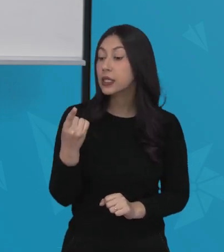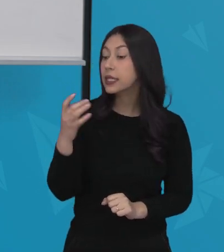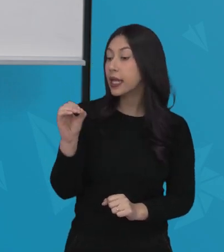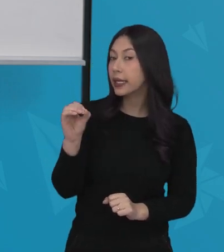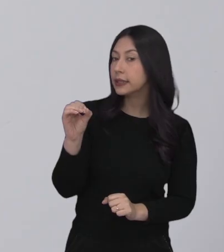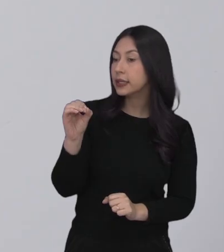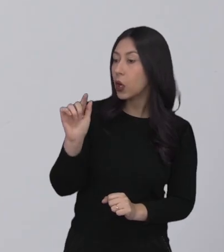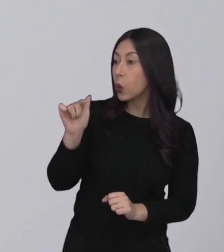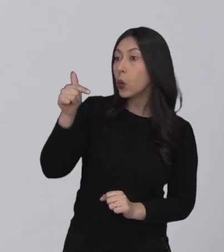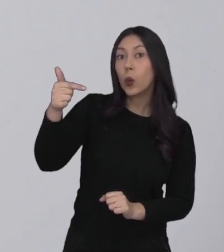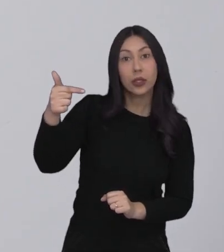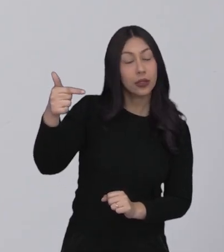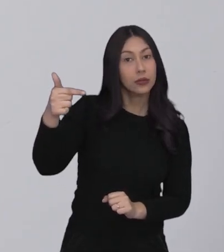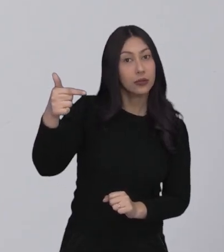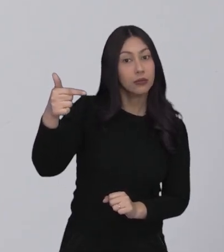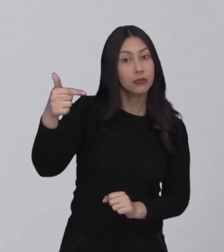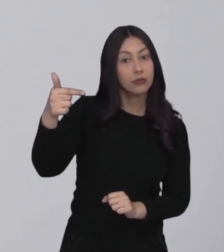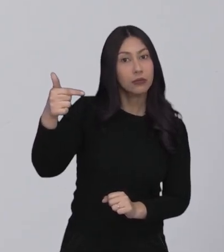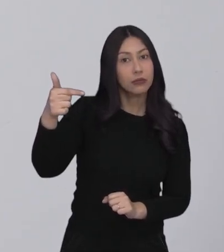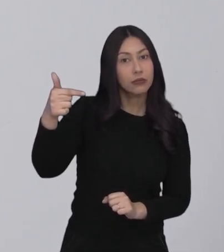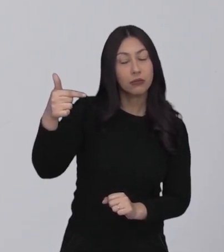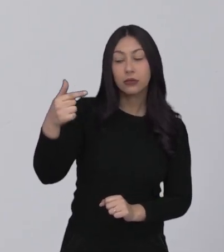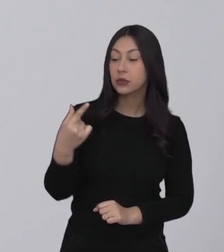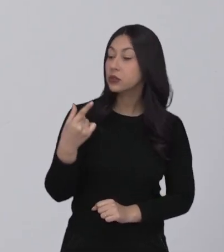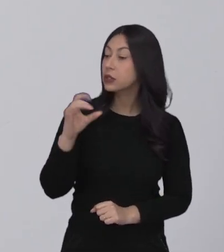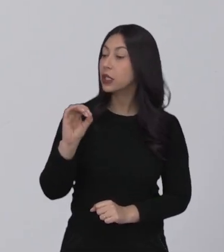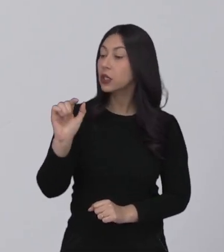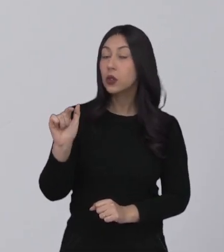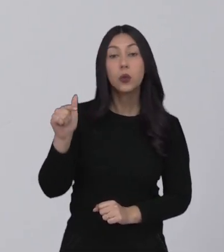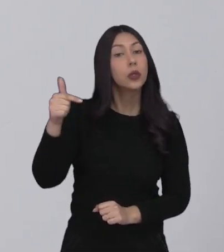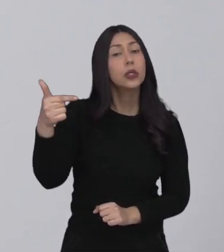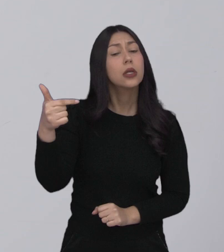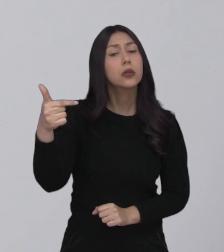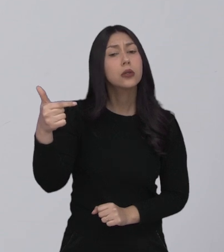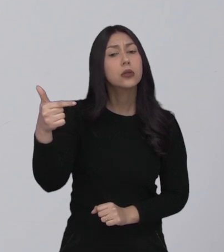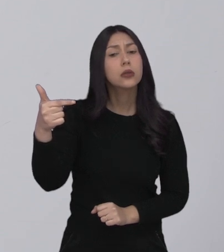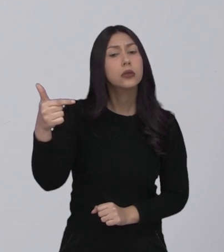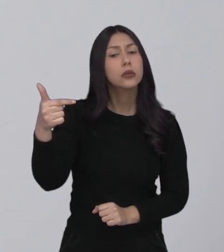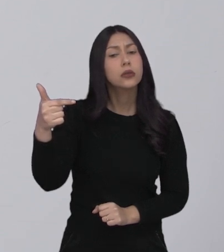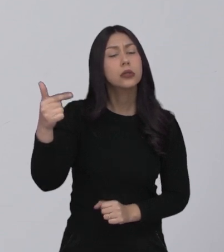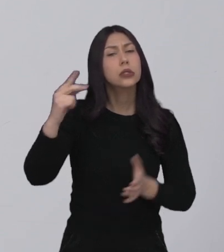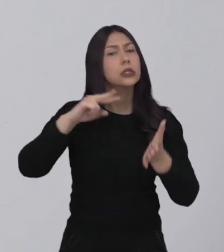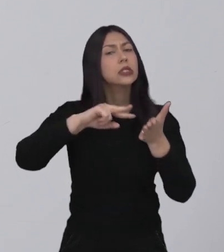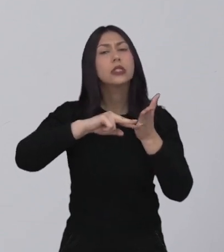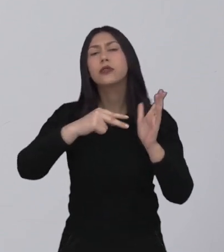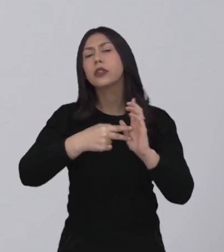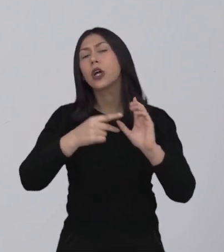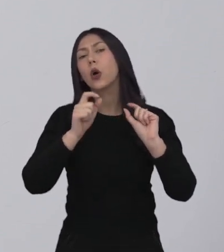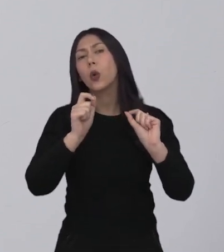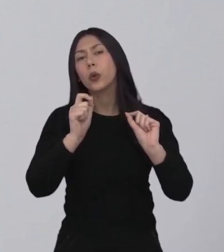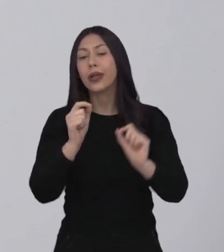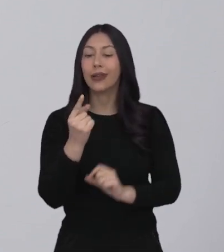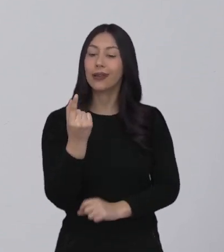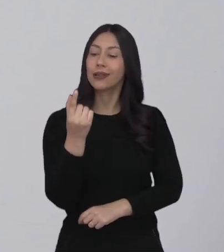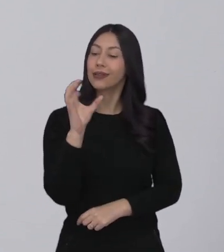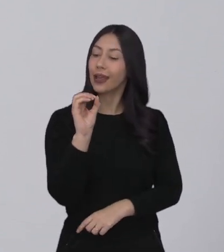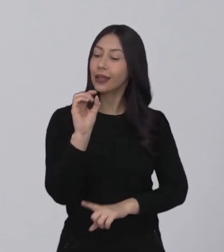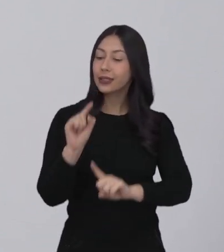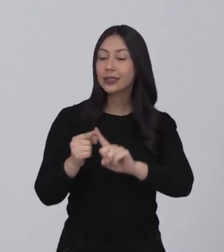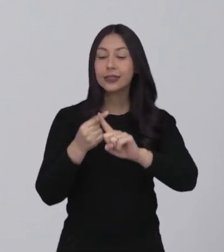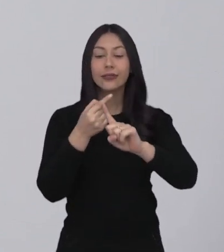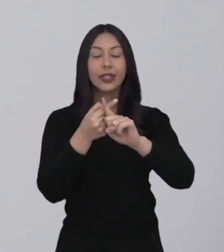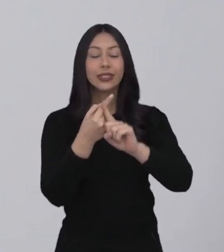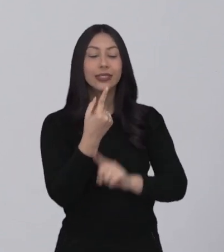ao quadrado, essa potência de base 10. 10 ao quadrado é dizer que eu tenho o número 10